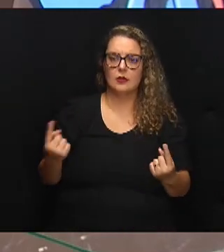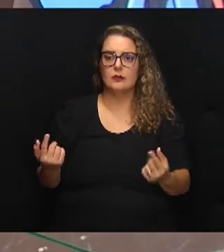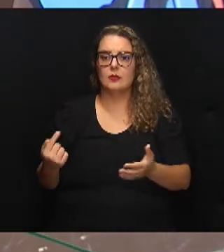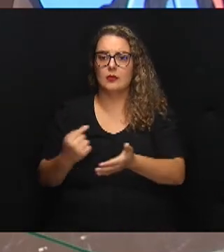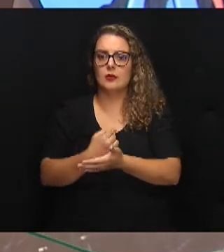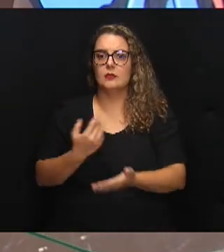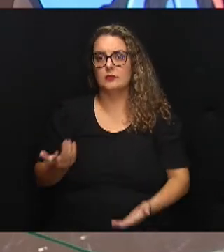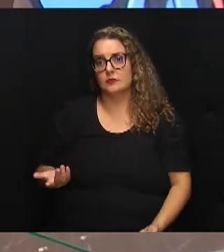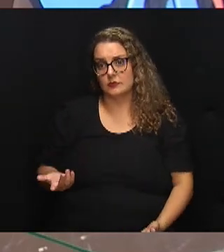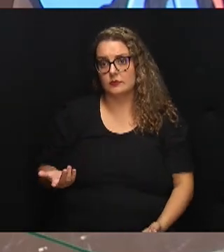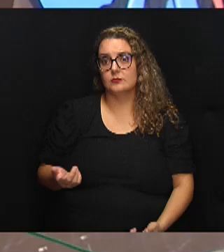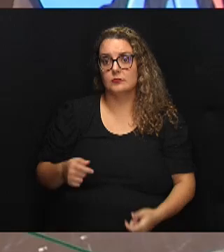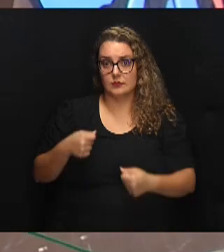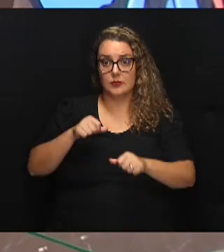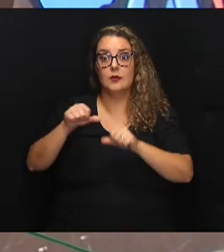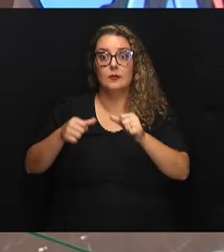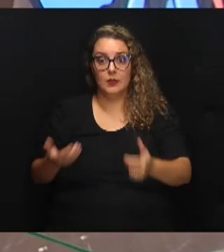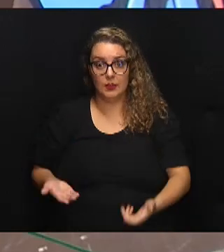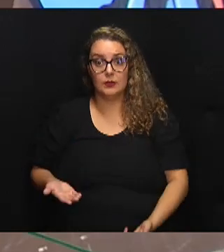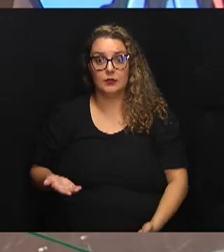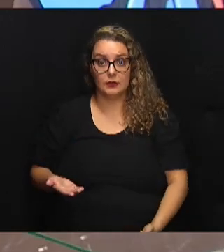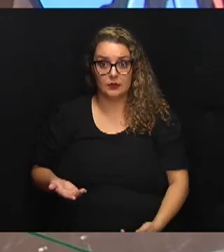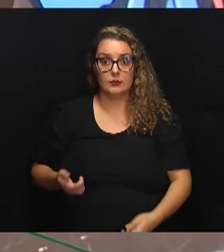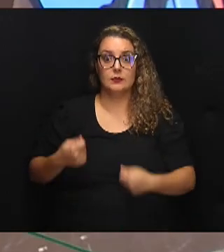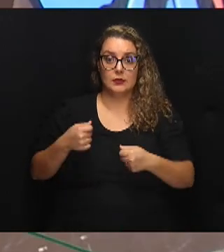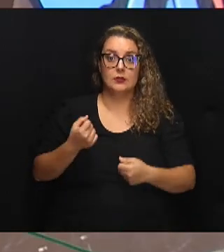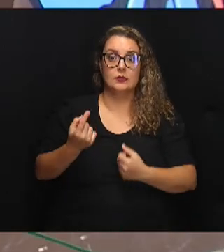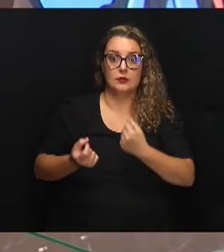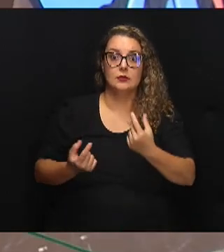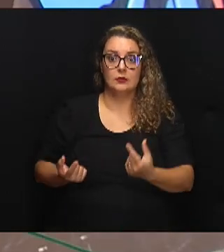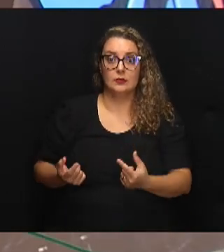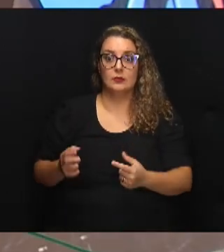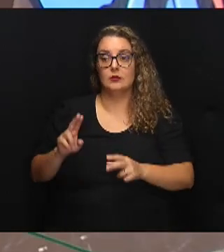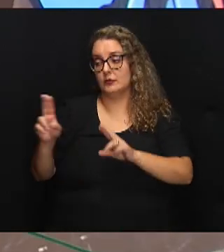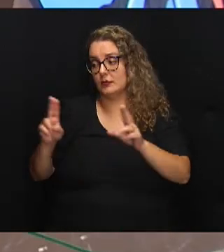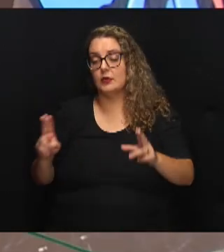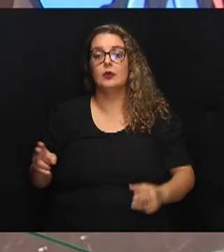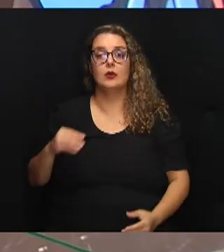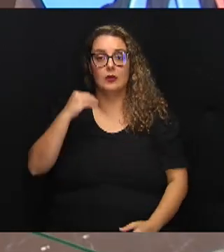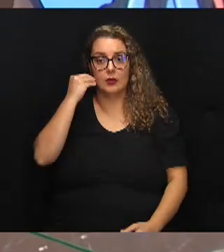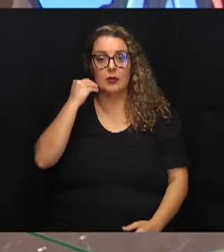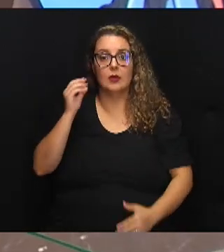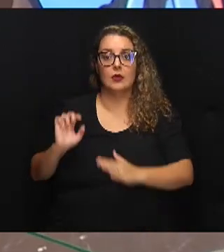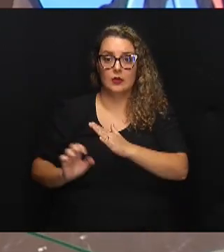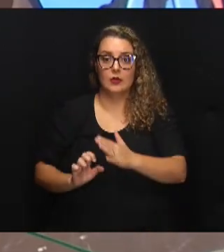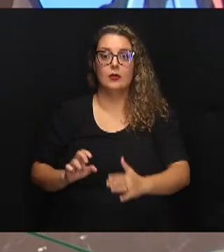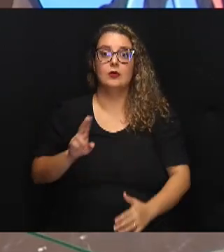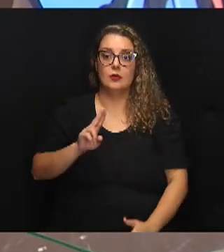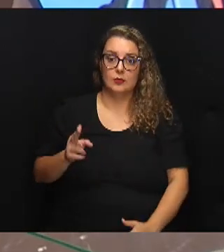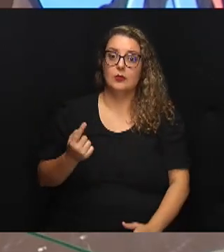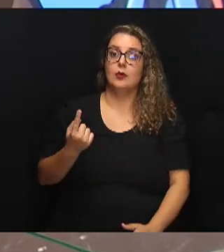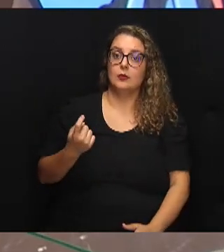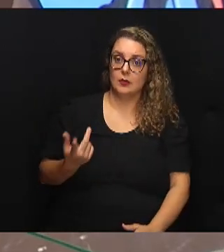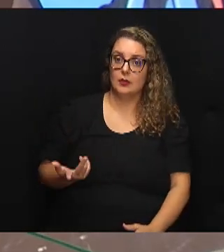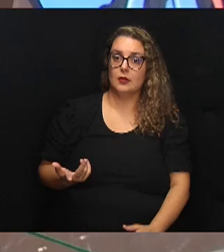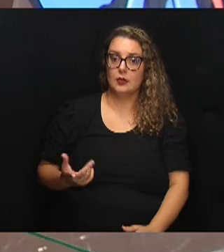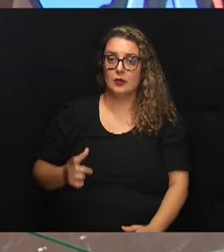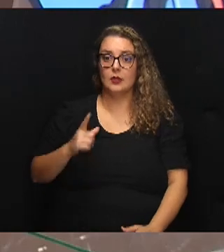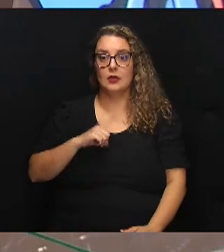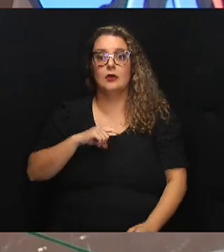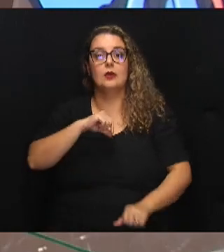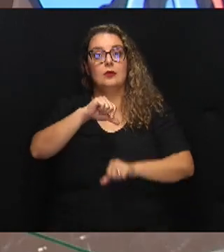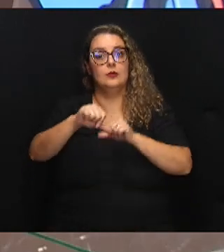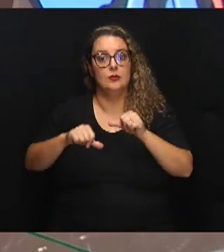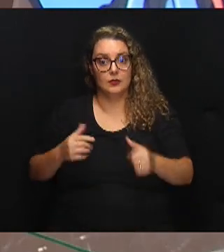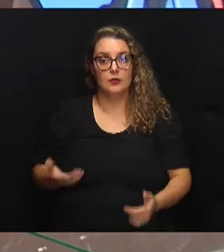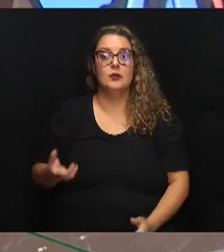falei, pô, preciso mudar isso, eu preciso de alguma coisa que mantenha o know-how da empresa, então preciso de um nome único, e daí teve a